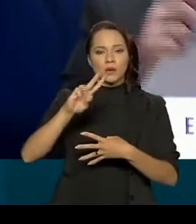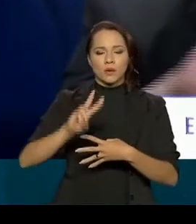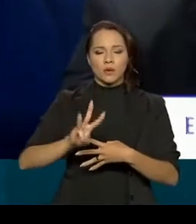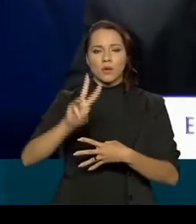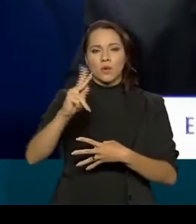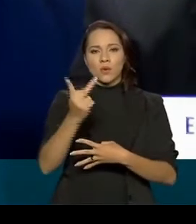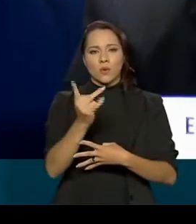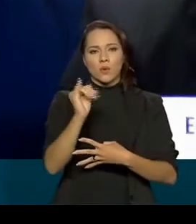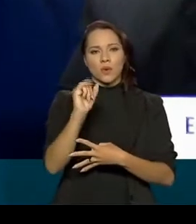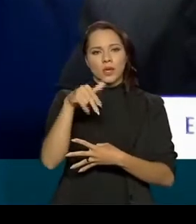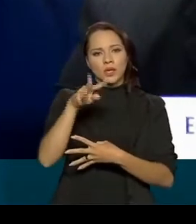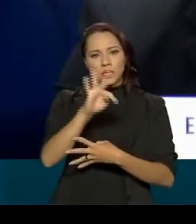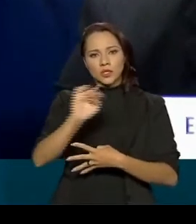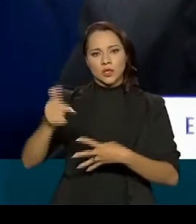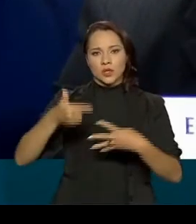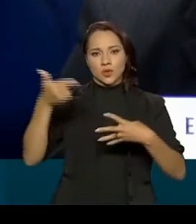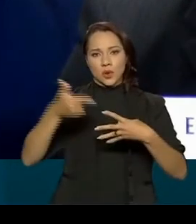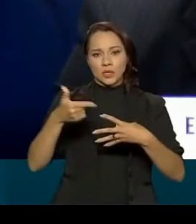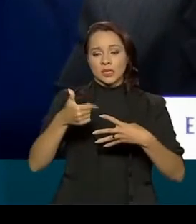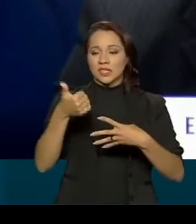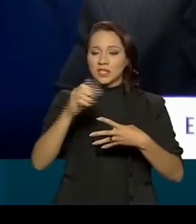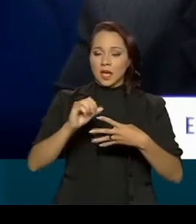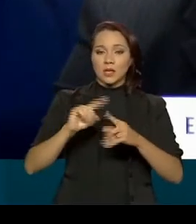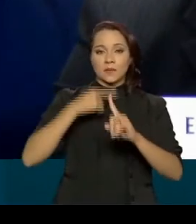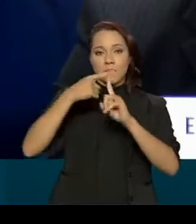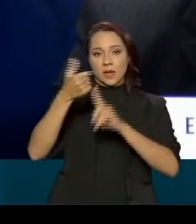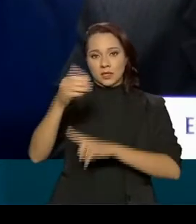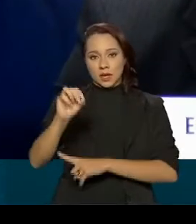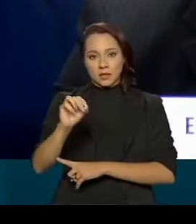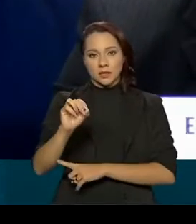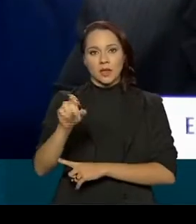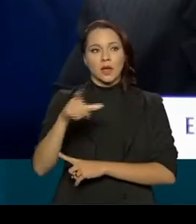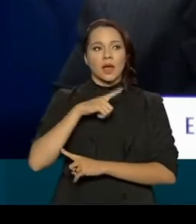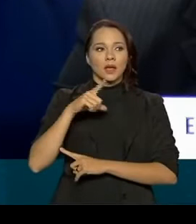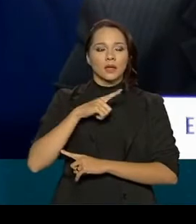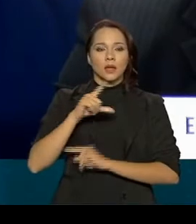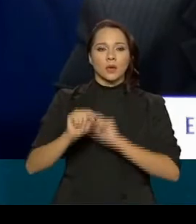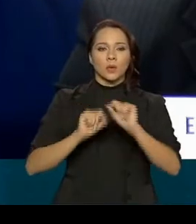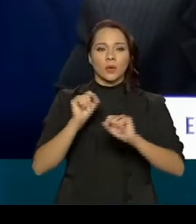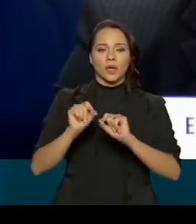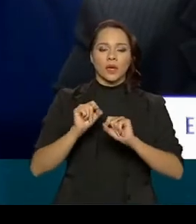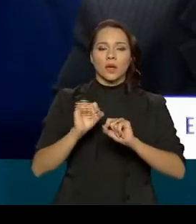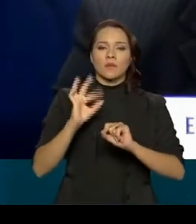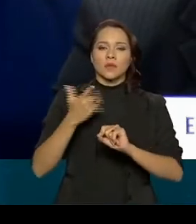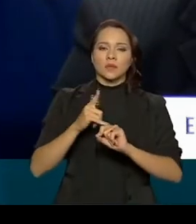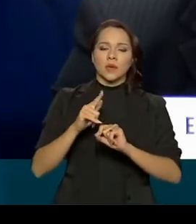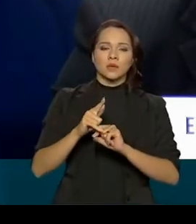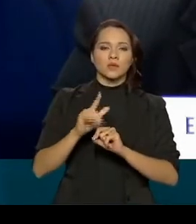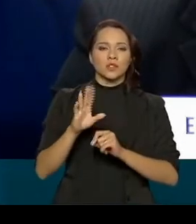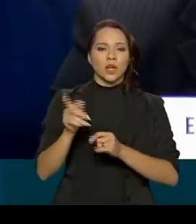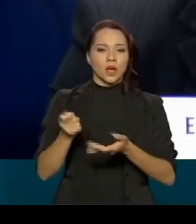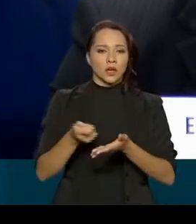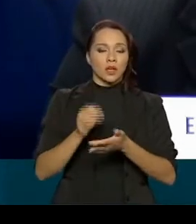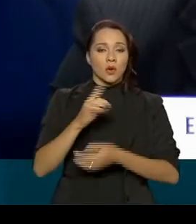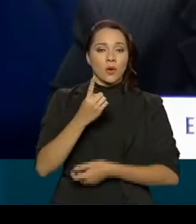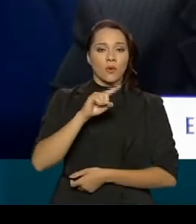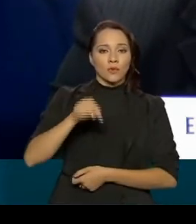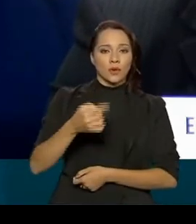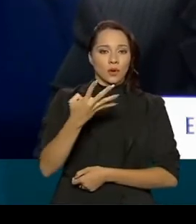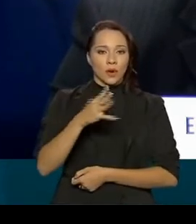uma faixa de 10 mais 10. Nós temos aí, em termos de outorga,